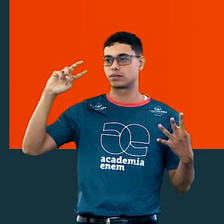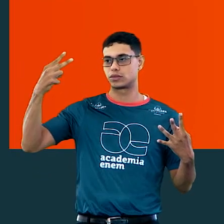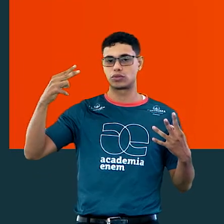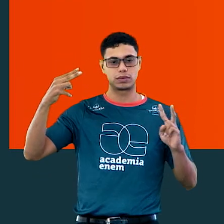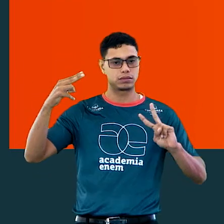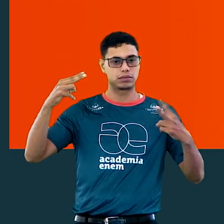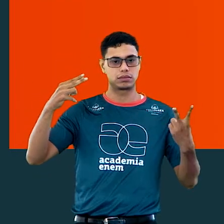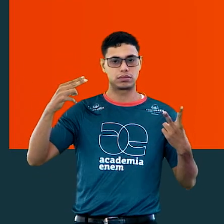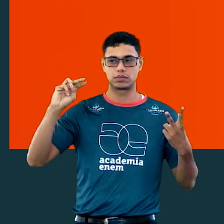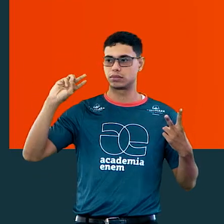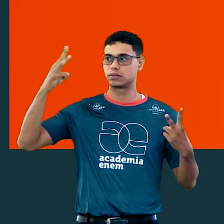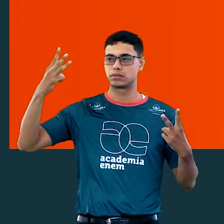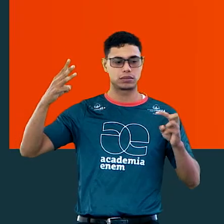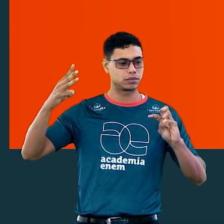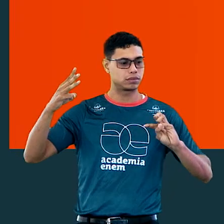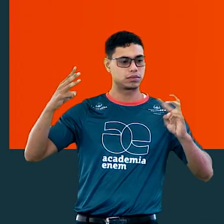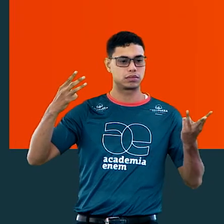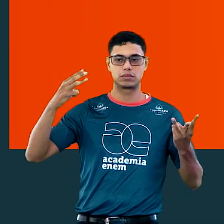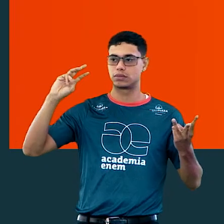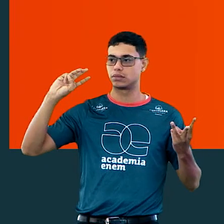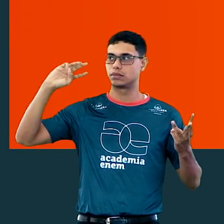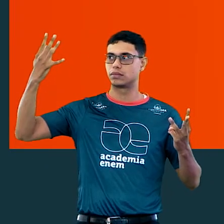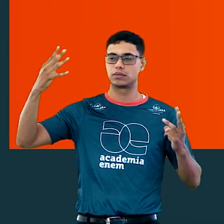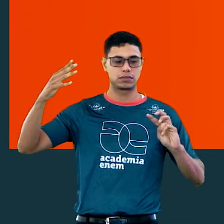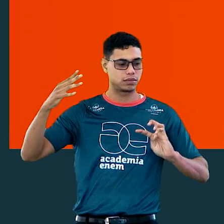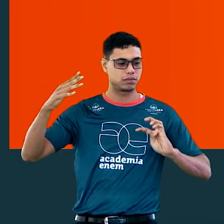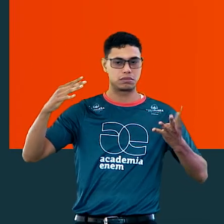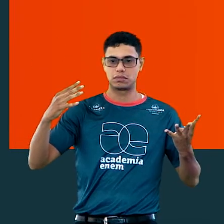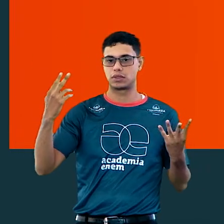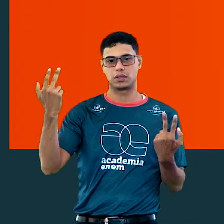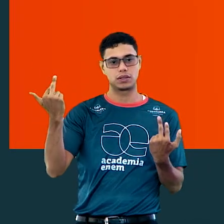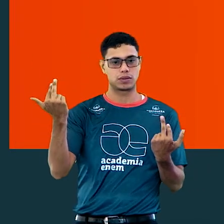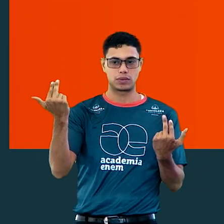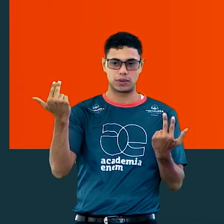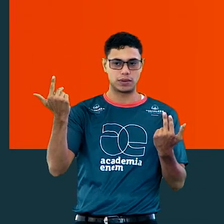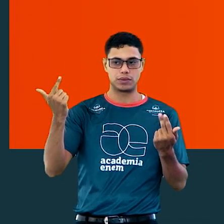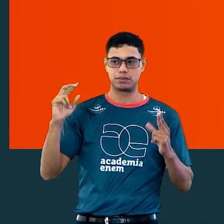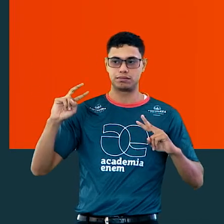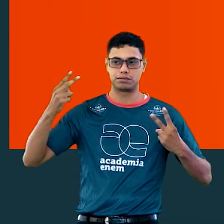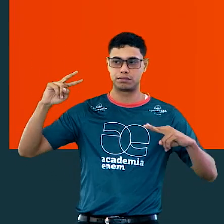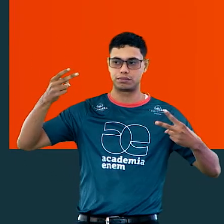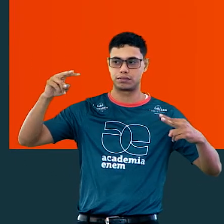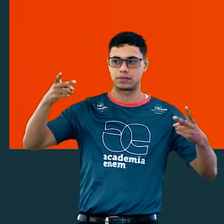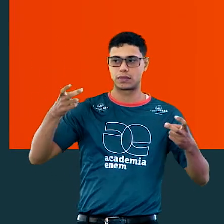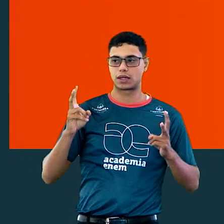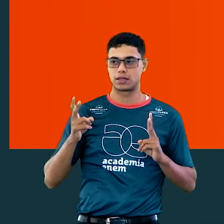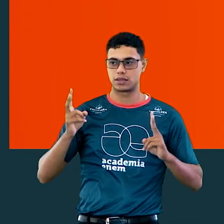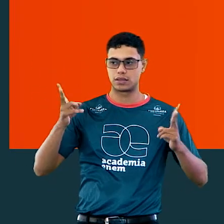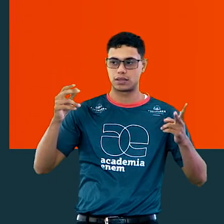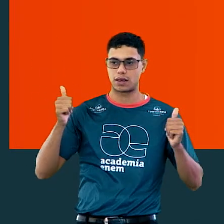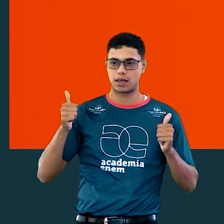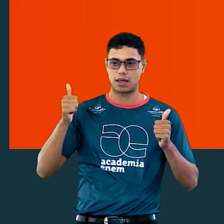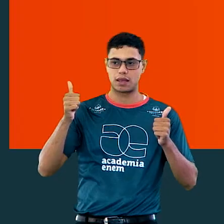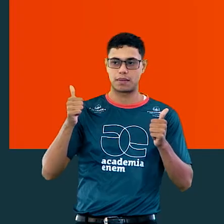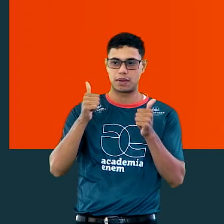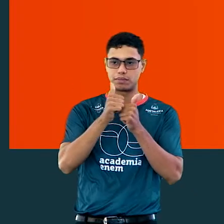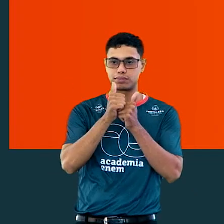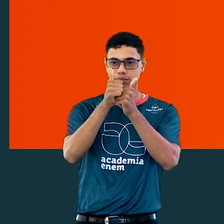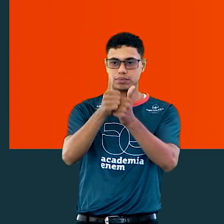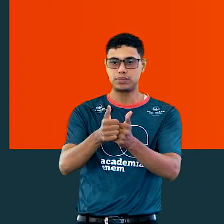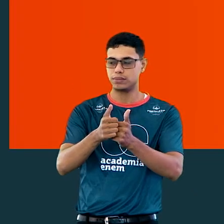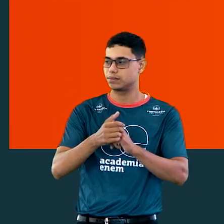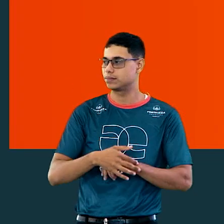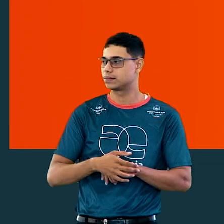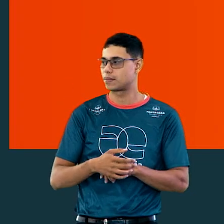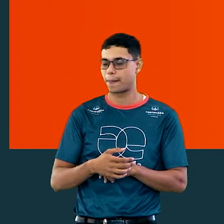outro dobra. Se um triplica, o outro o quê, pessoal? Triplica. E assim por diante. Os